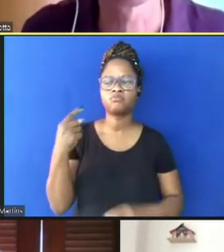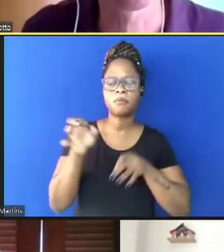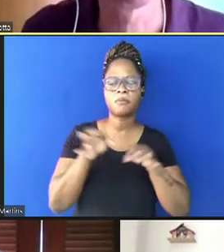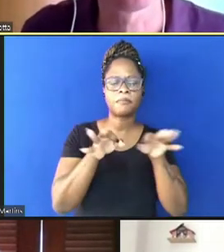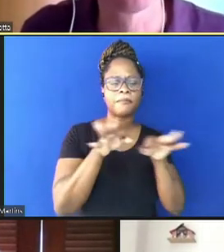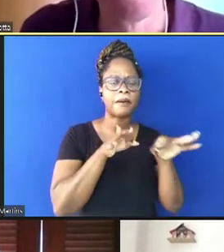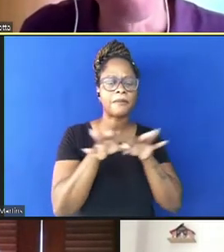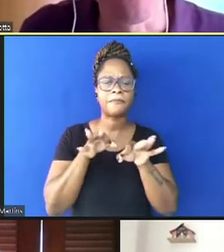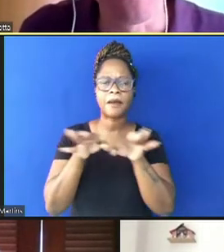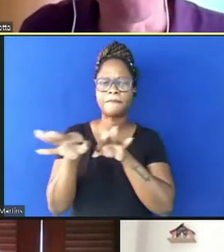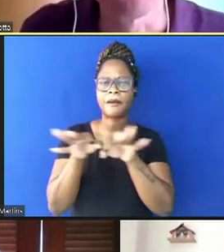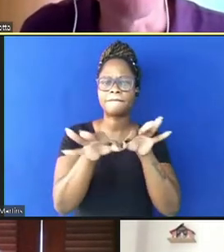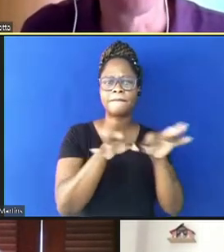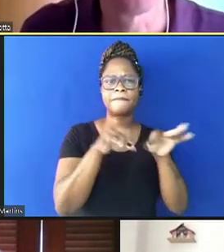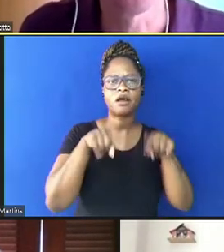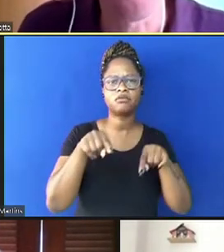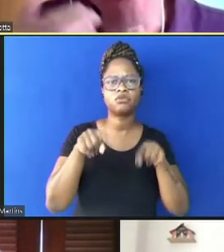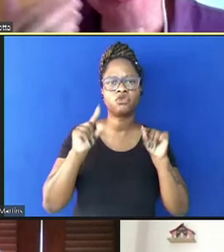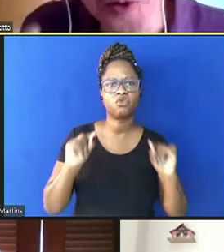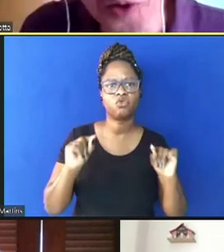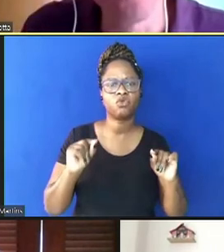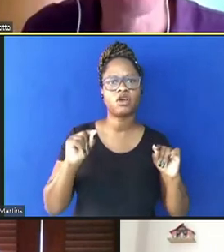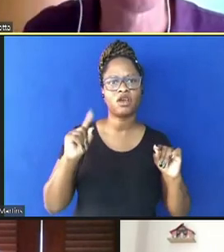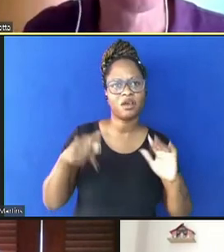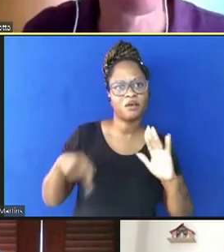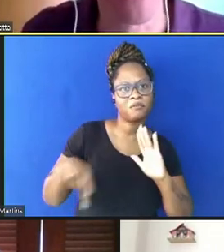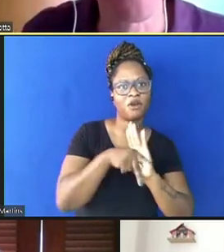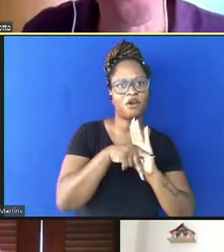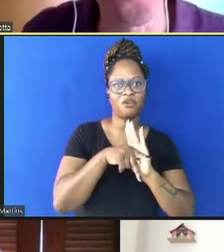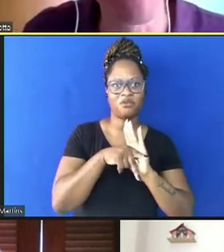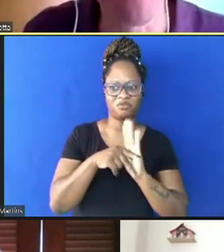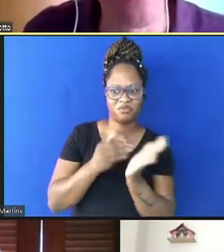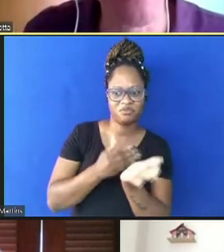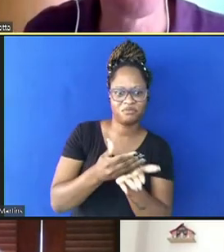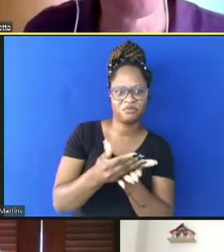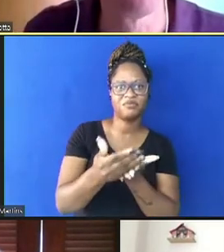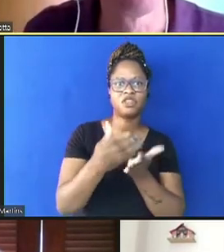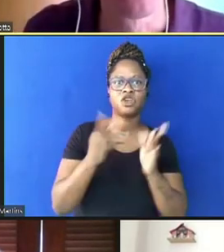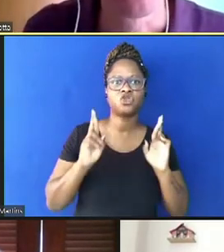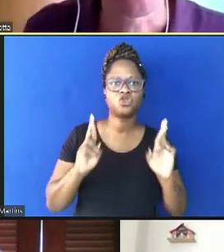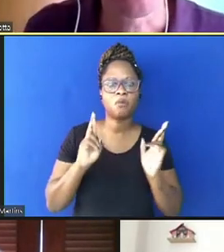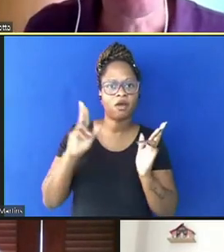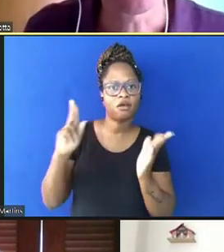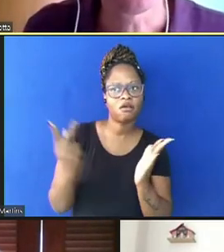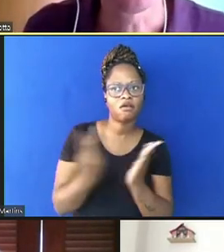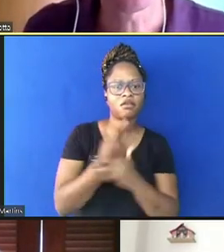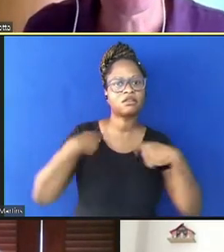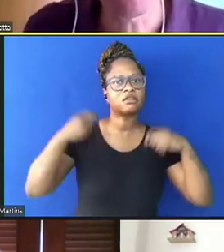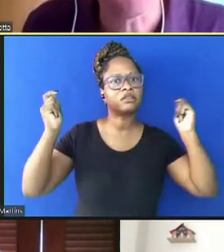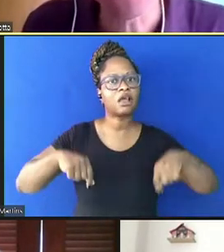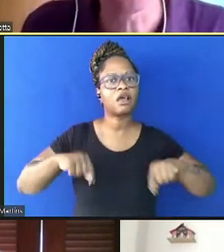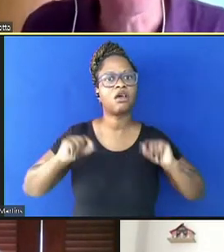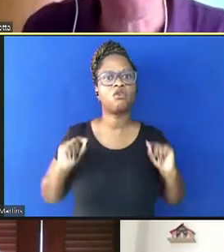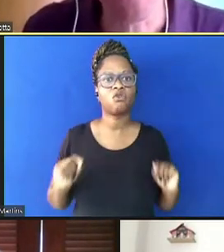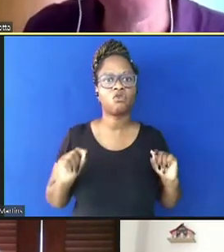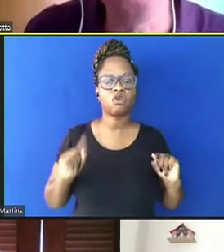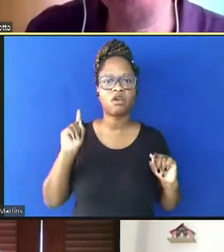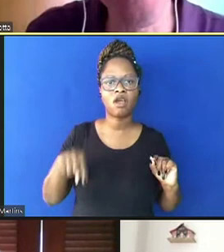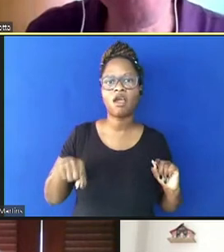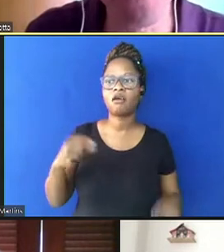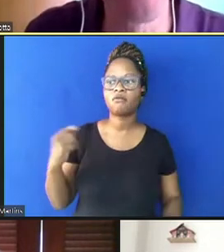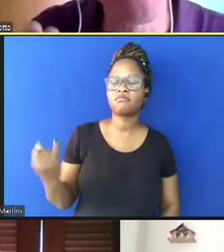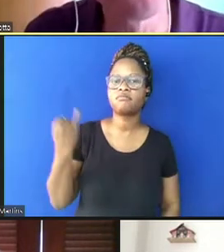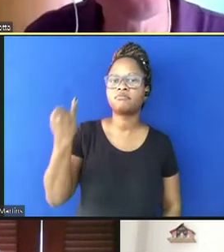né, para um eventual retorno, que a gente espera que ocorra em breve, que é o significado do